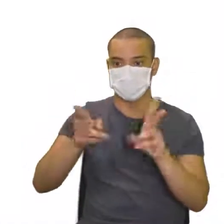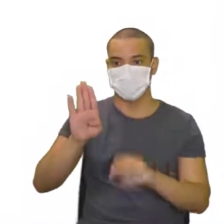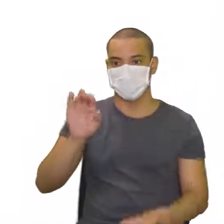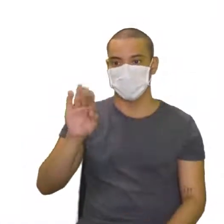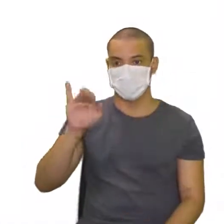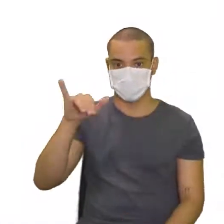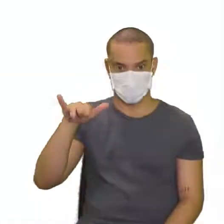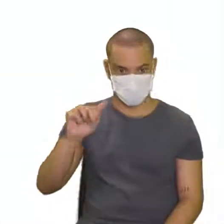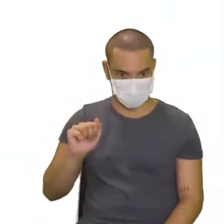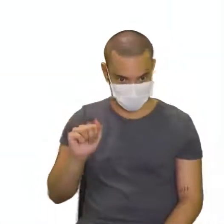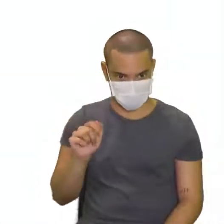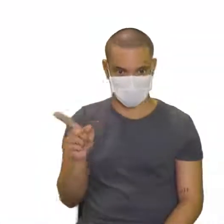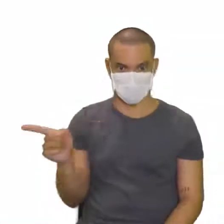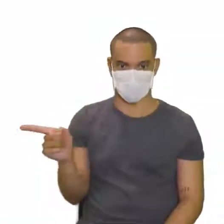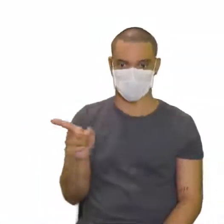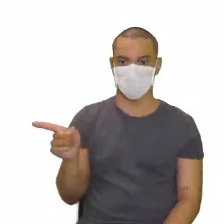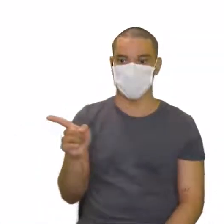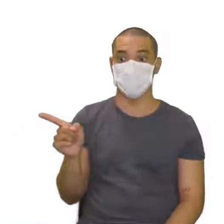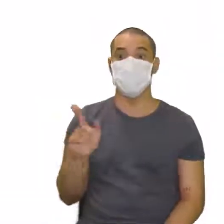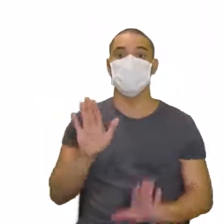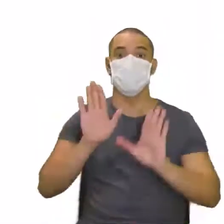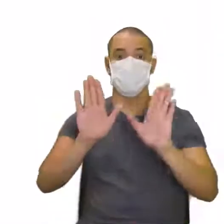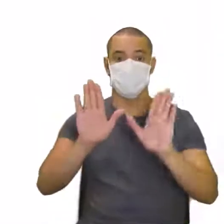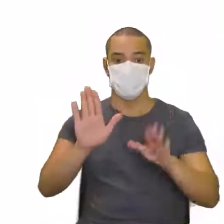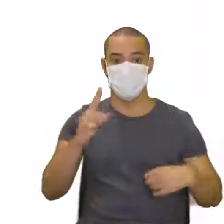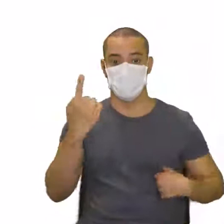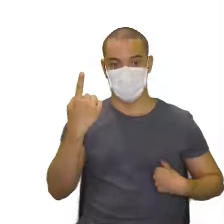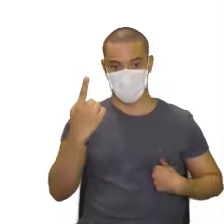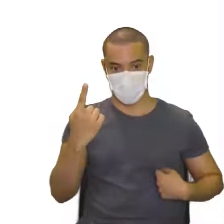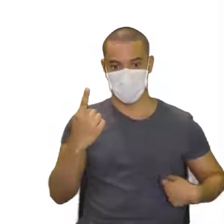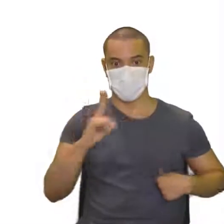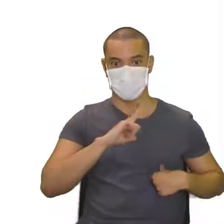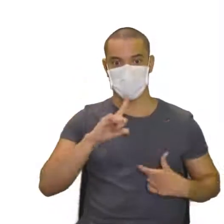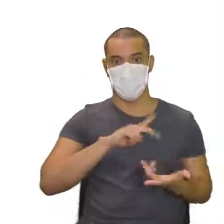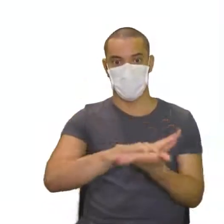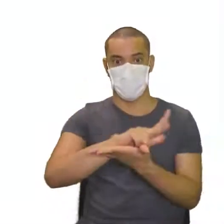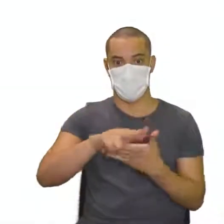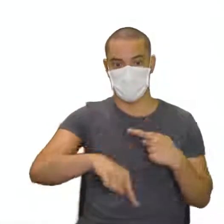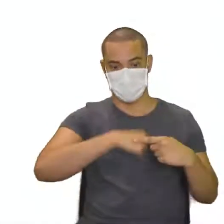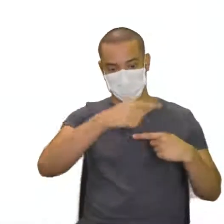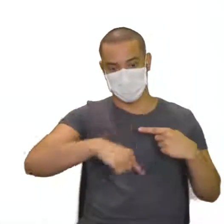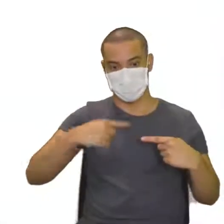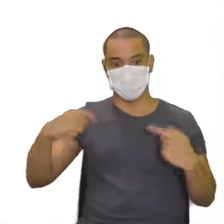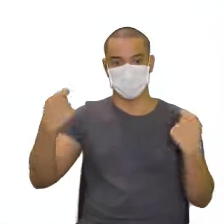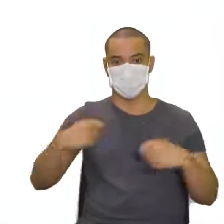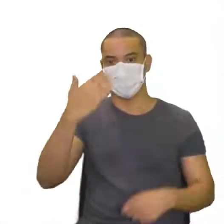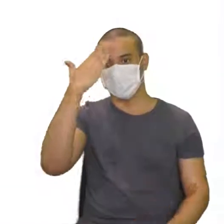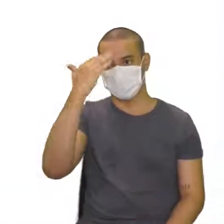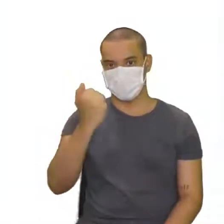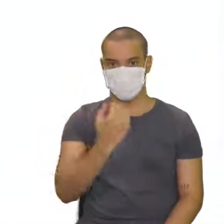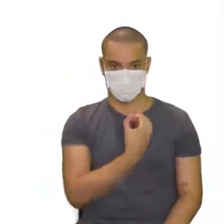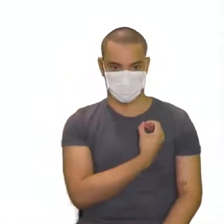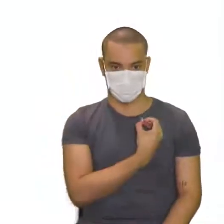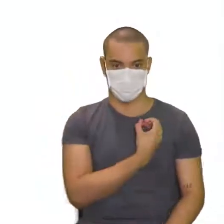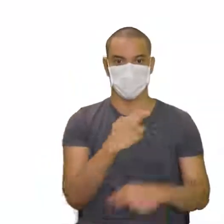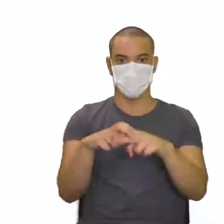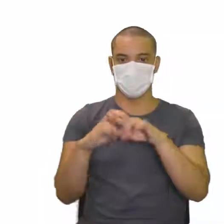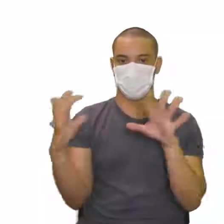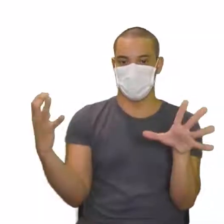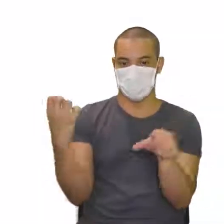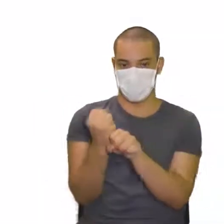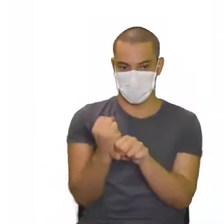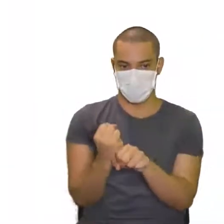vocês podem ver. Mas só que no caso, como uma bobina são várias espiras, eu vou ter que saber o número. E eu vou calcular o